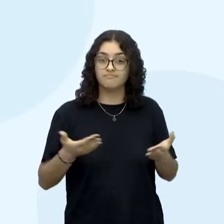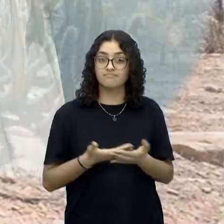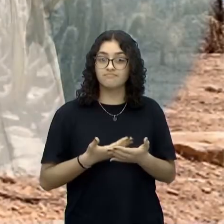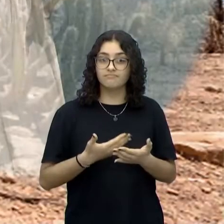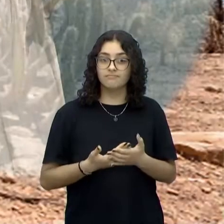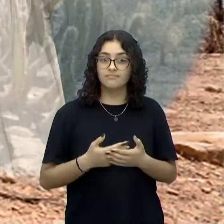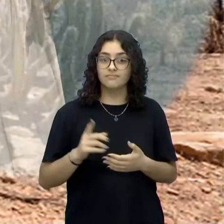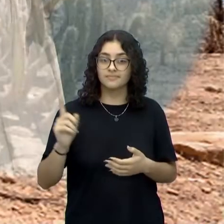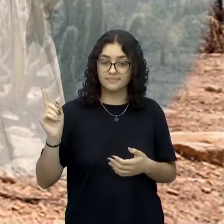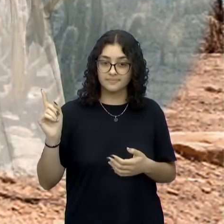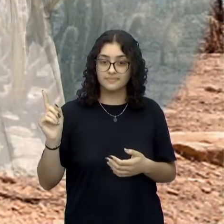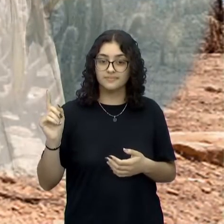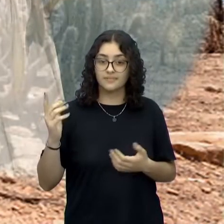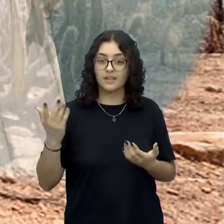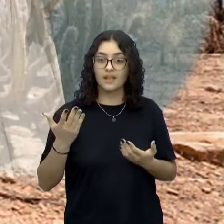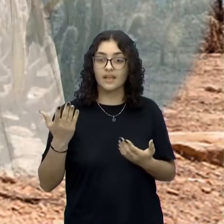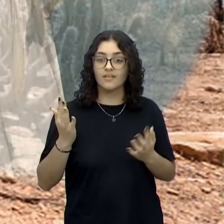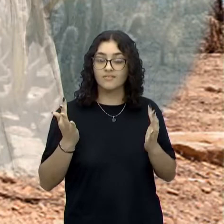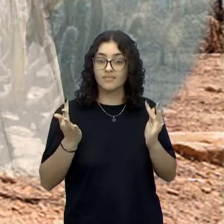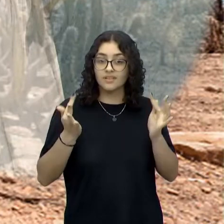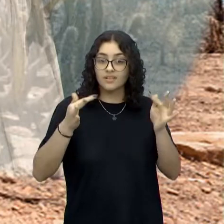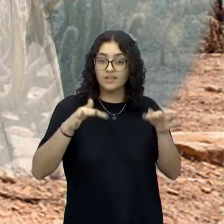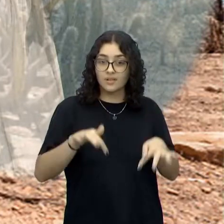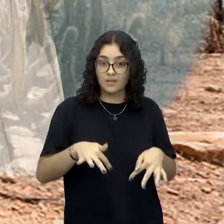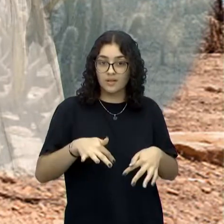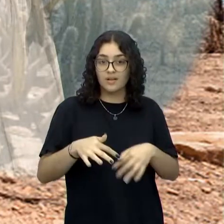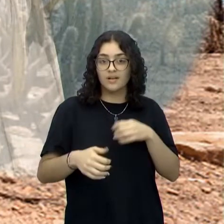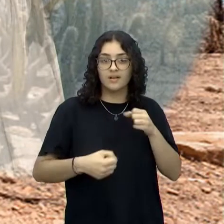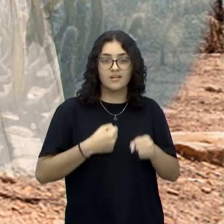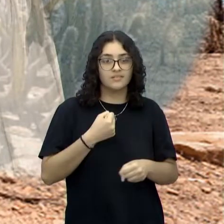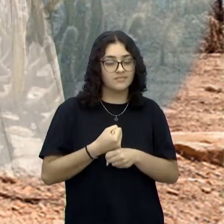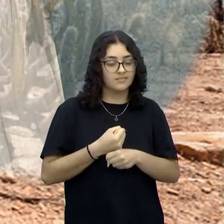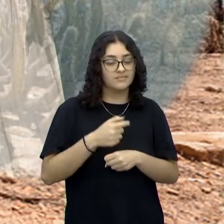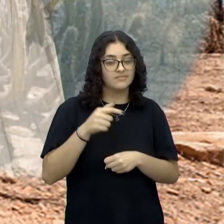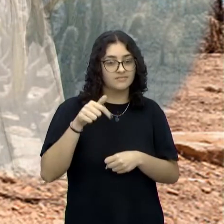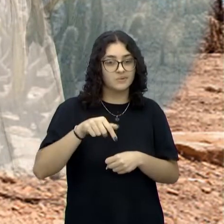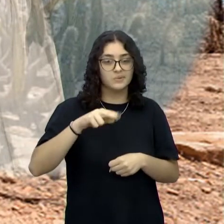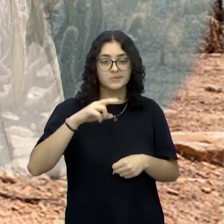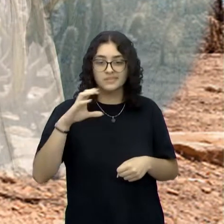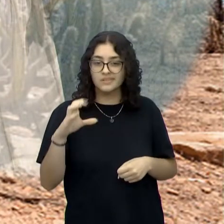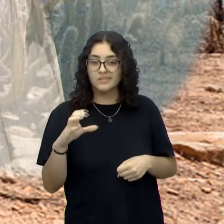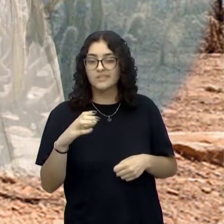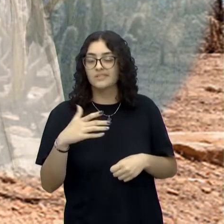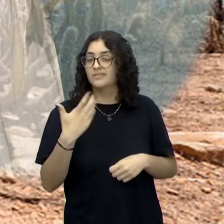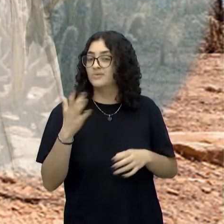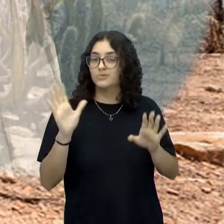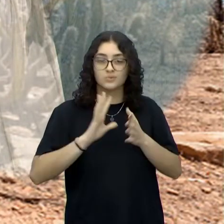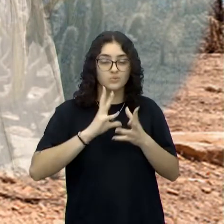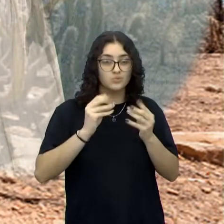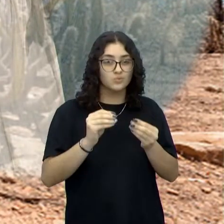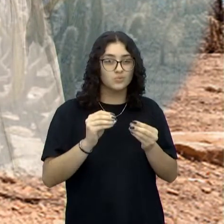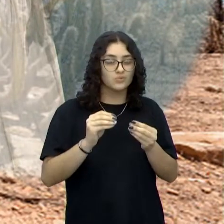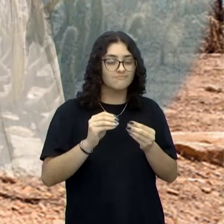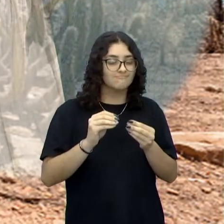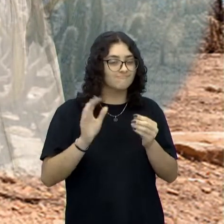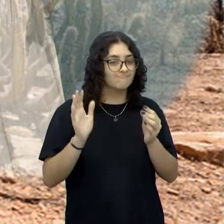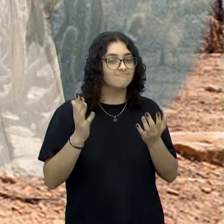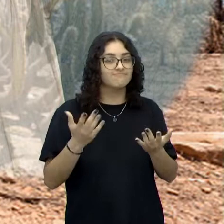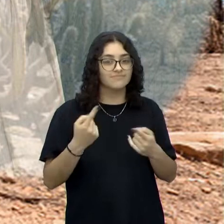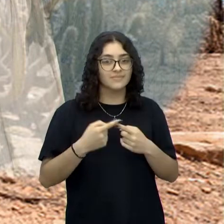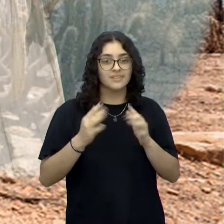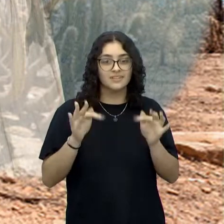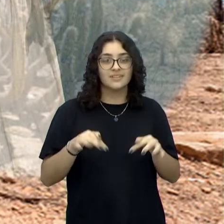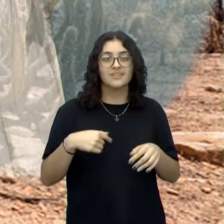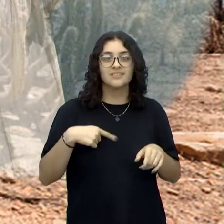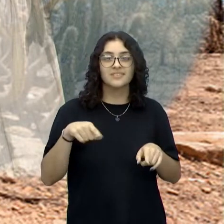aula e resenha para despedir, para a gente despedir do ano, despedir da unidade curricular, despedir da atividade, despedir de tudo. Tá bom? Por isso que eu